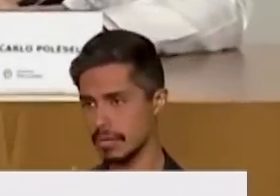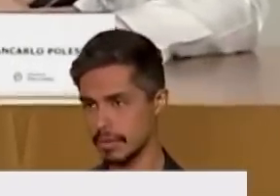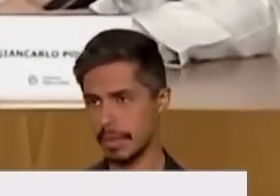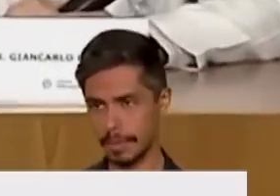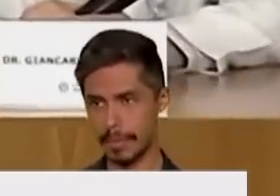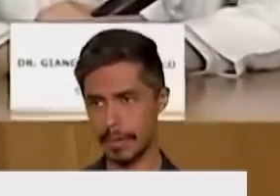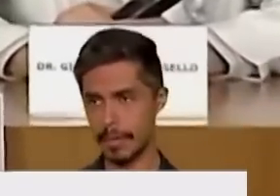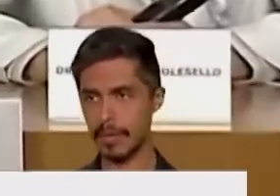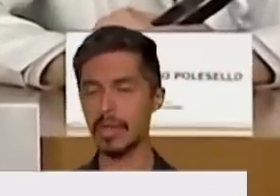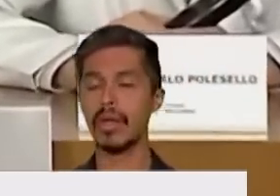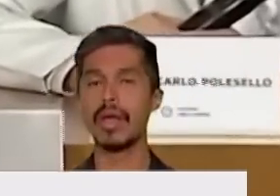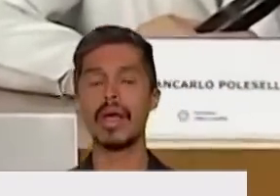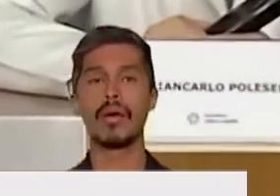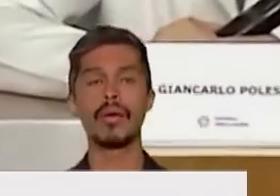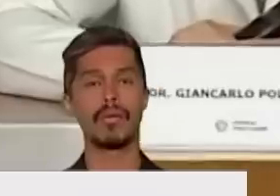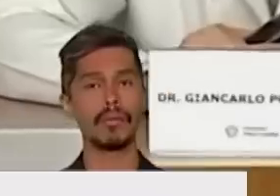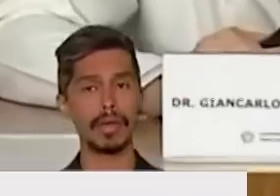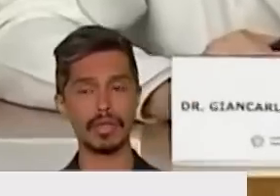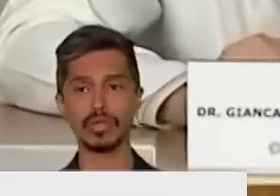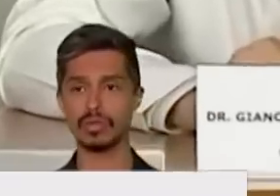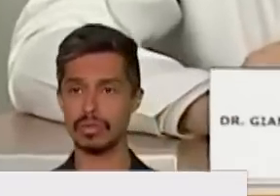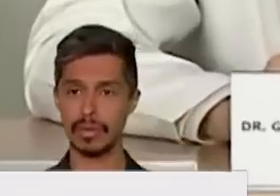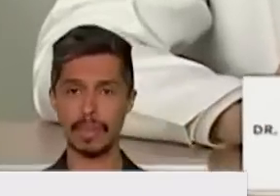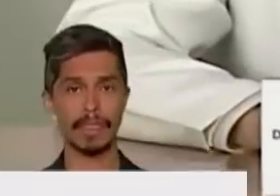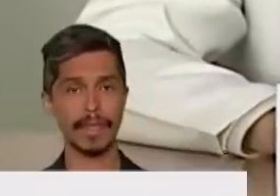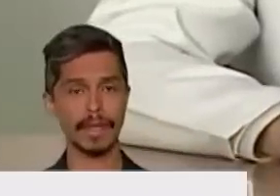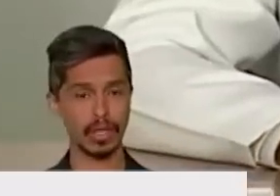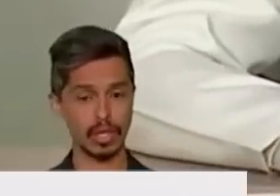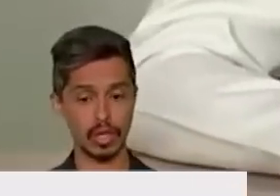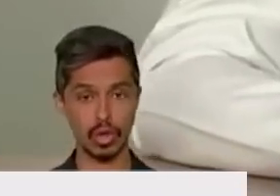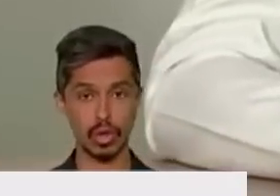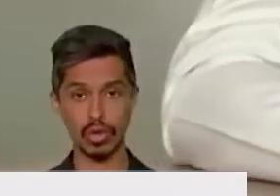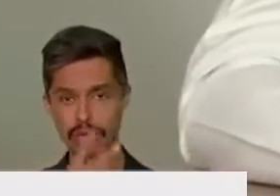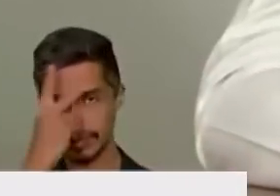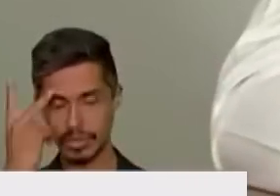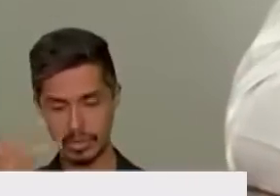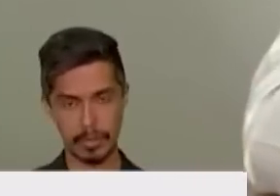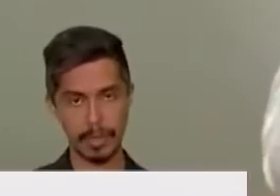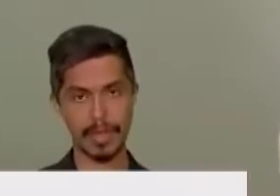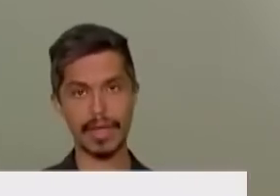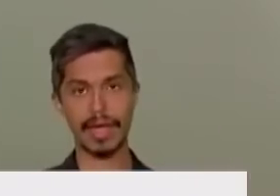médicos envolvidos, então, dois anestesistas, né?